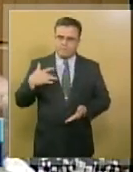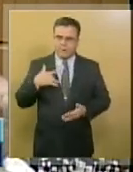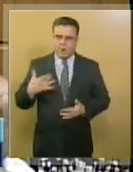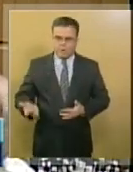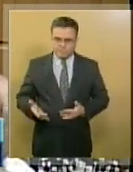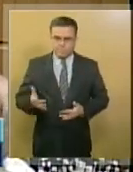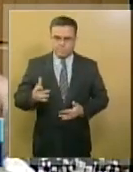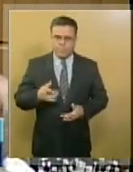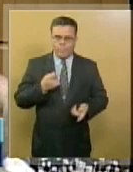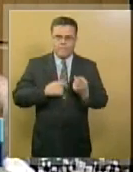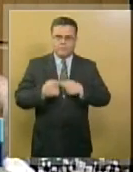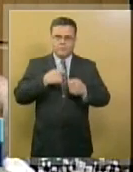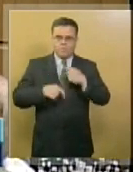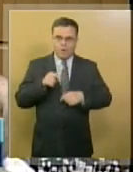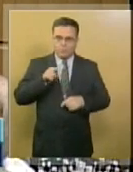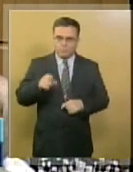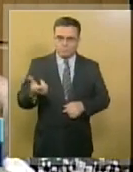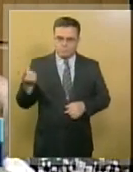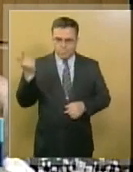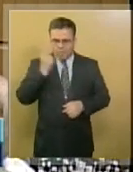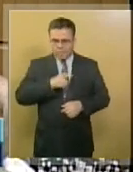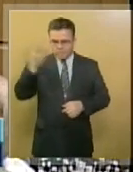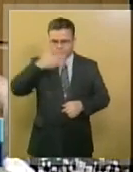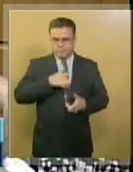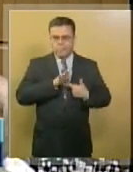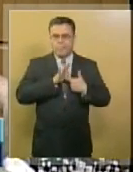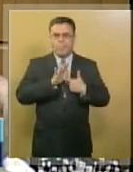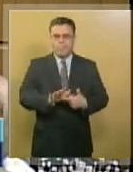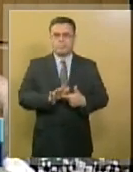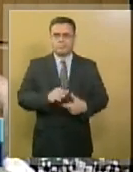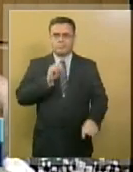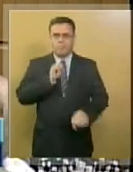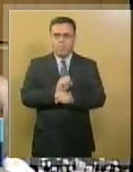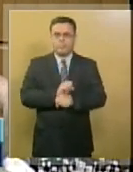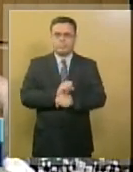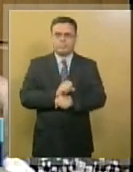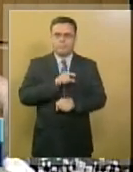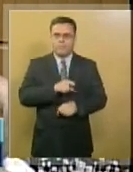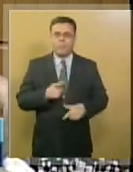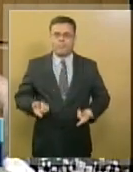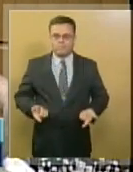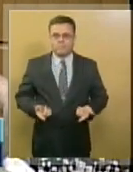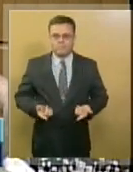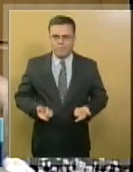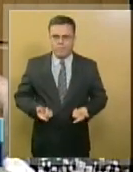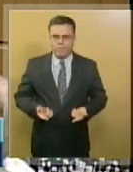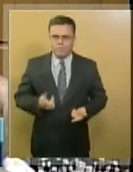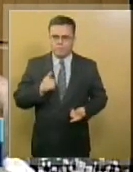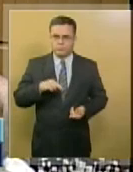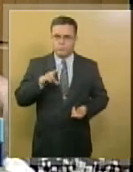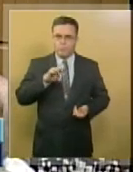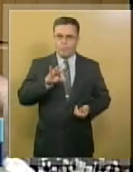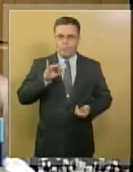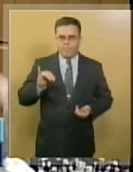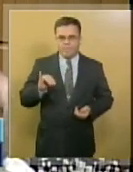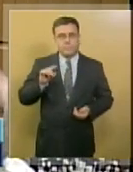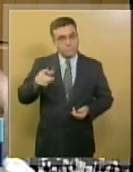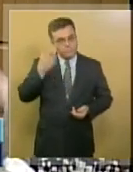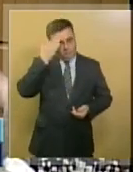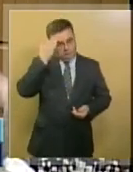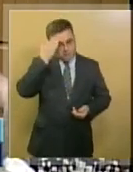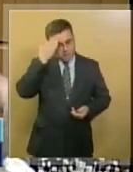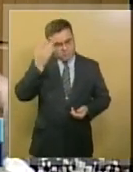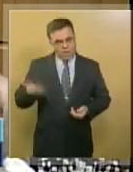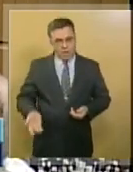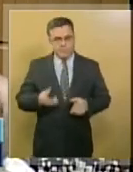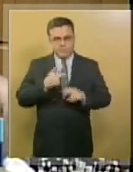Foi na administração dela que conseguiu se provar isso e conseguiu se estancar essa barbárie. Ela sabe do que eu estou falando porque foi para ela